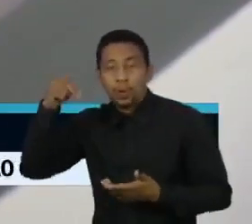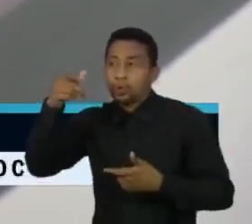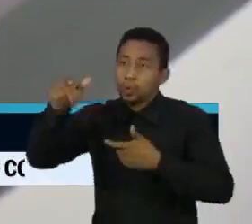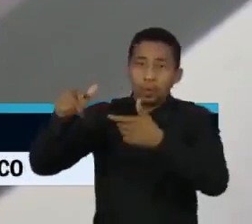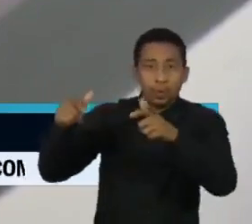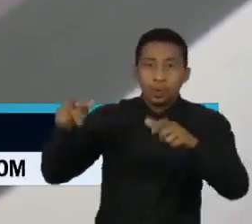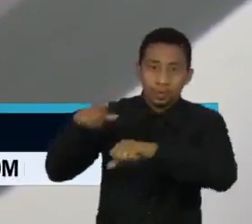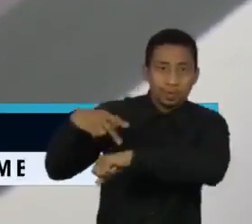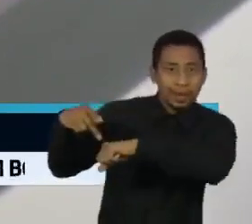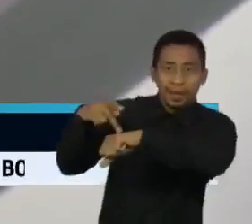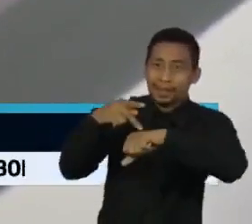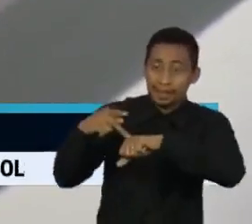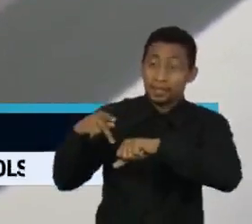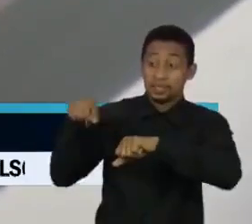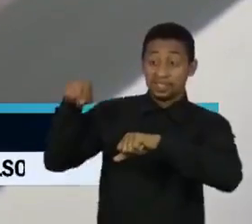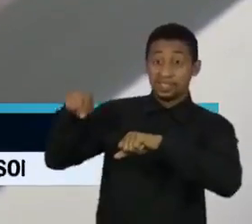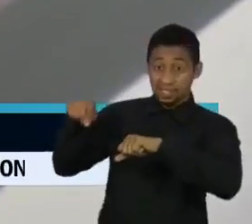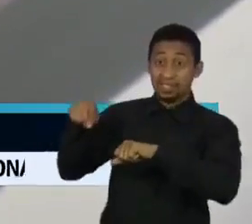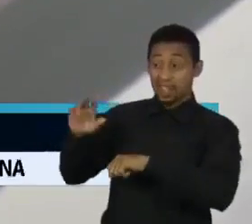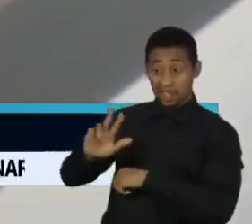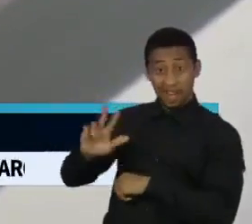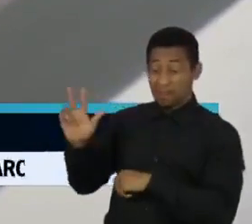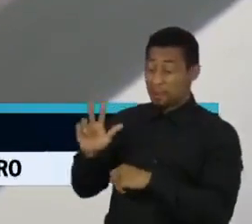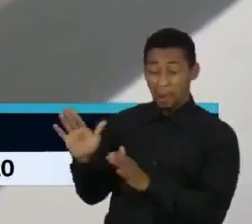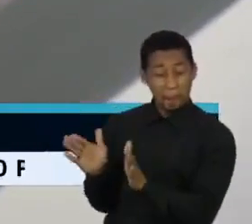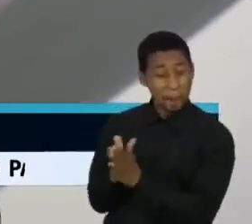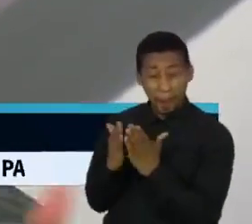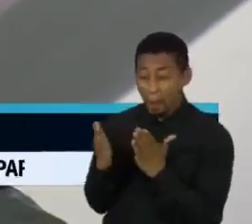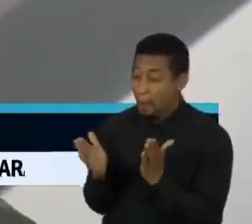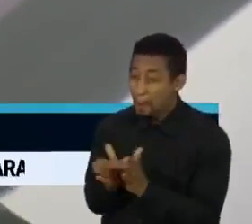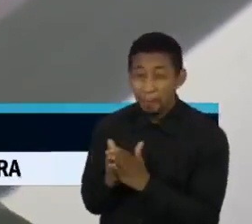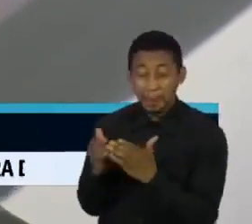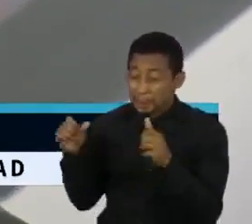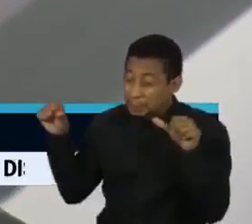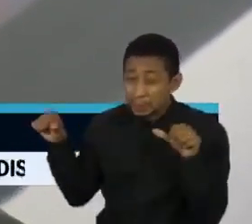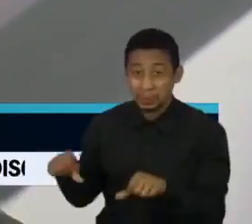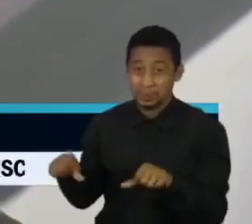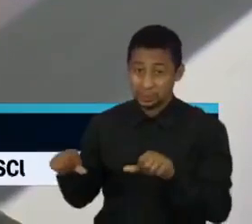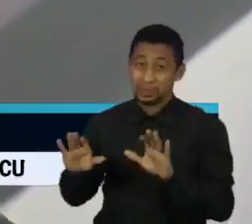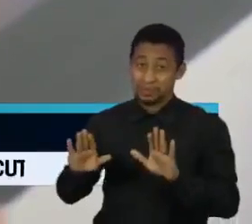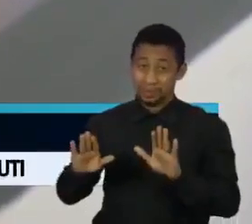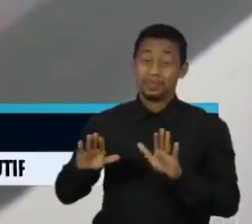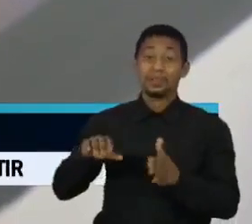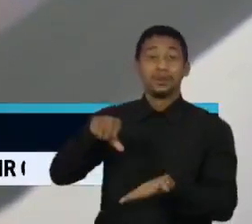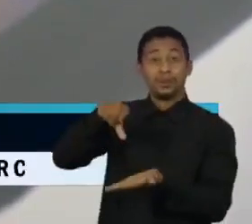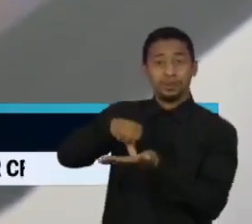infraestrutura institucional mais empobrecida e precária o Irã é muito fácil organizado e Arábia Saudita